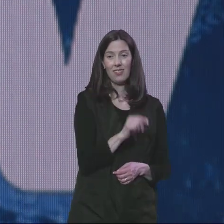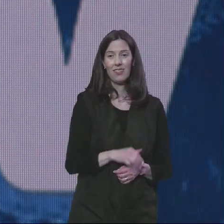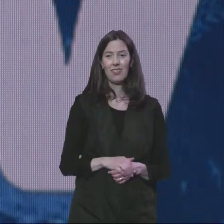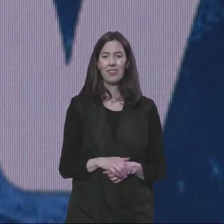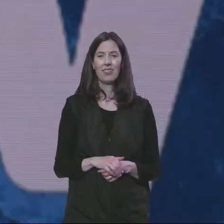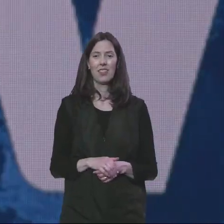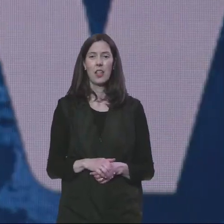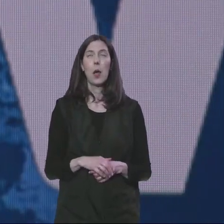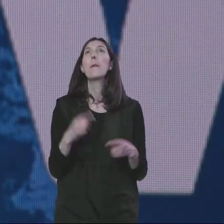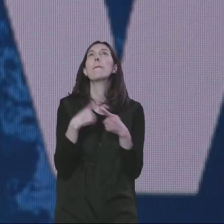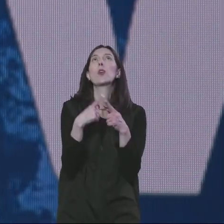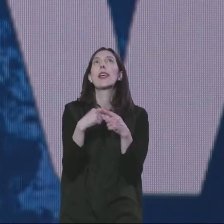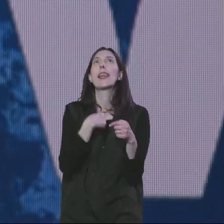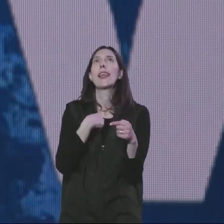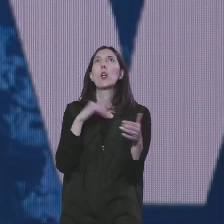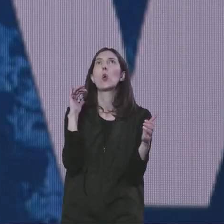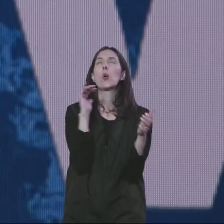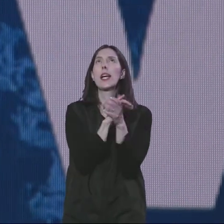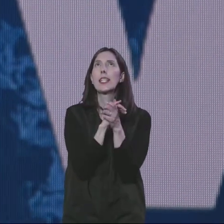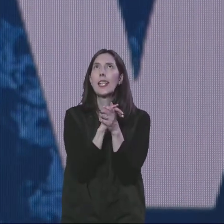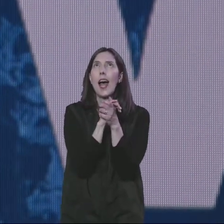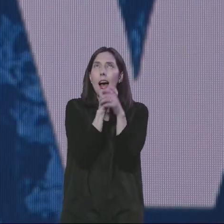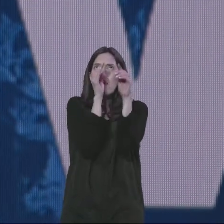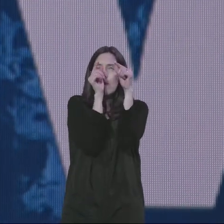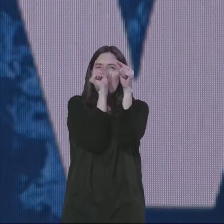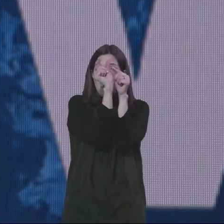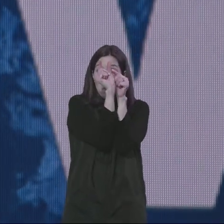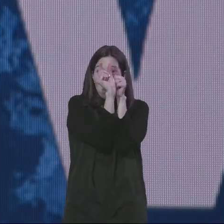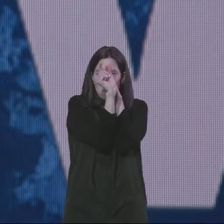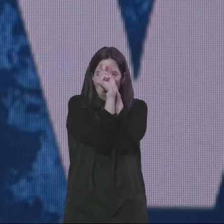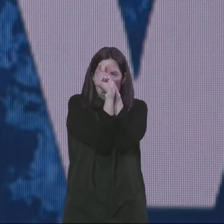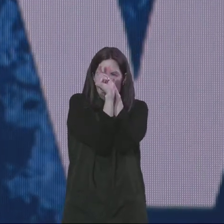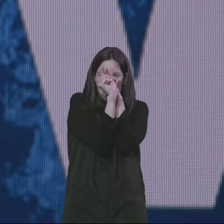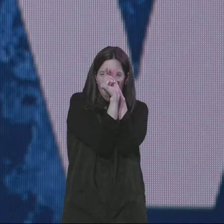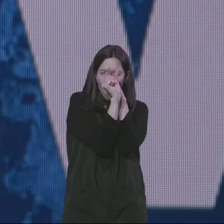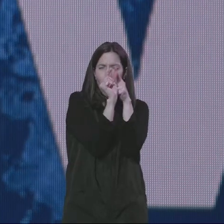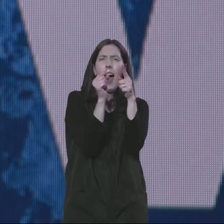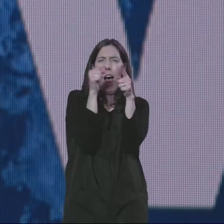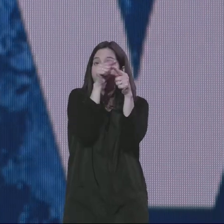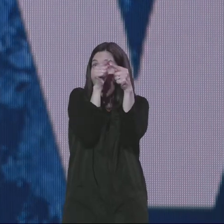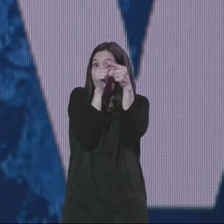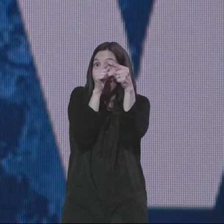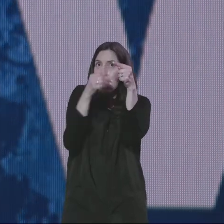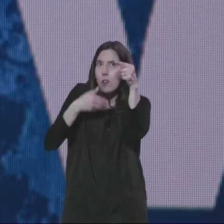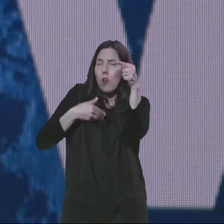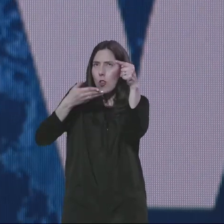Não, porque quando eu casar aqui assim, ó, sabe? Aqui eu vou casar.